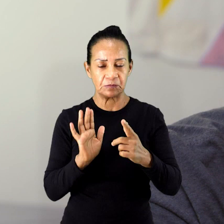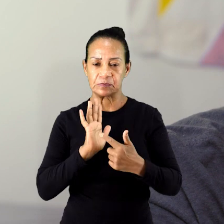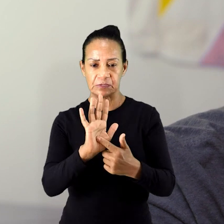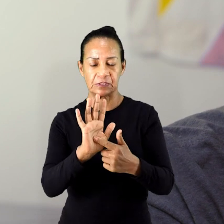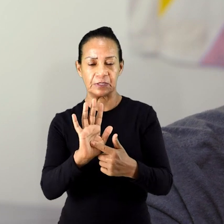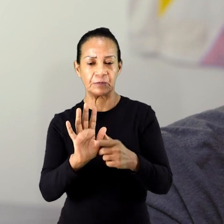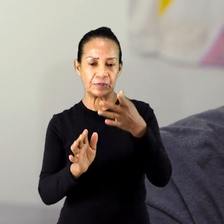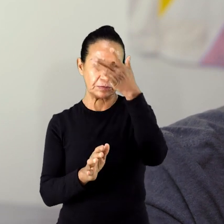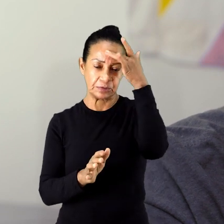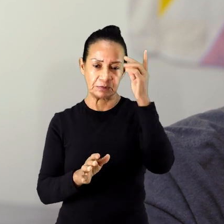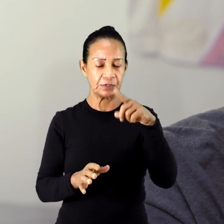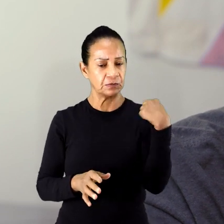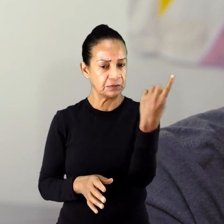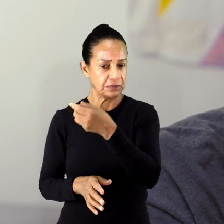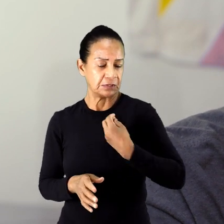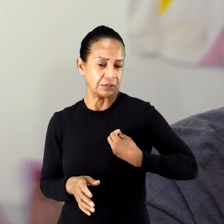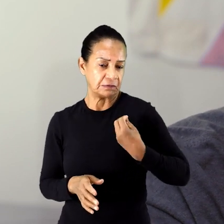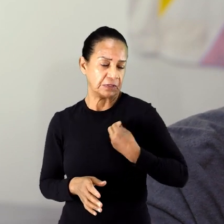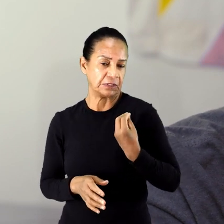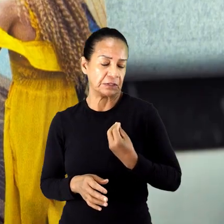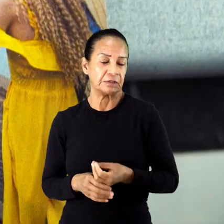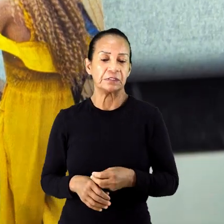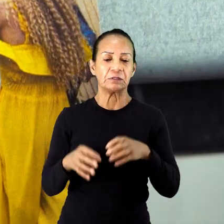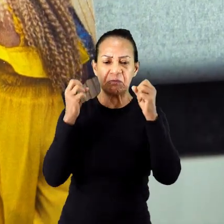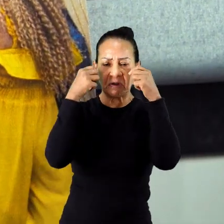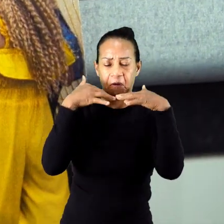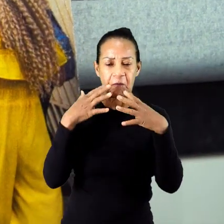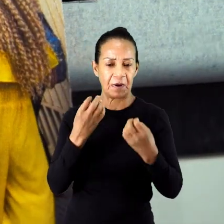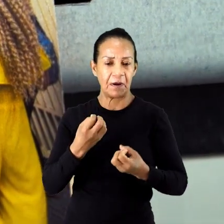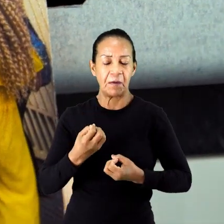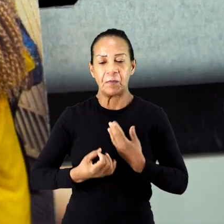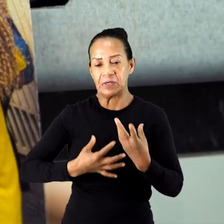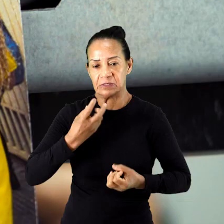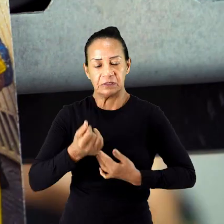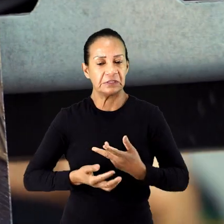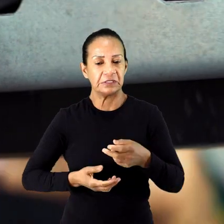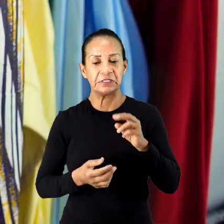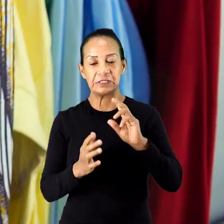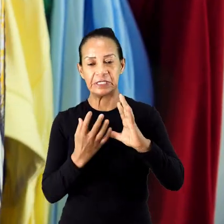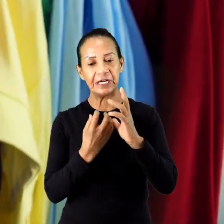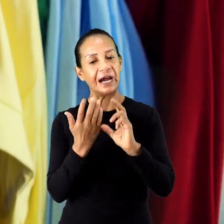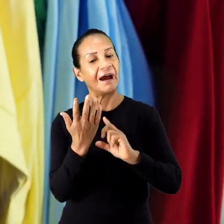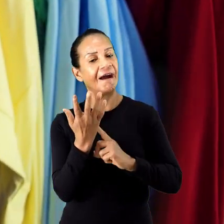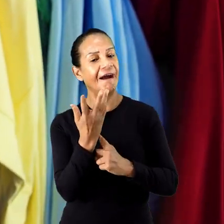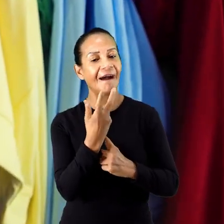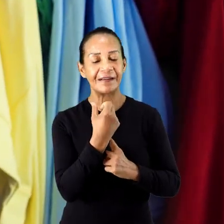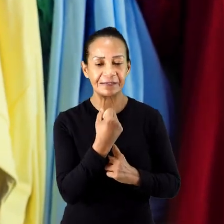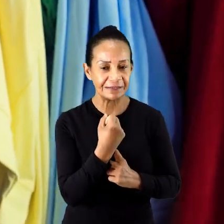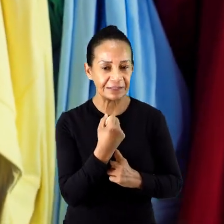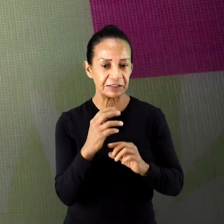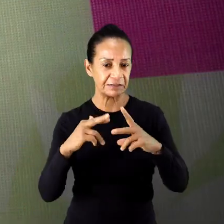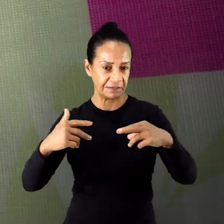essa vivência também, transformando drama em poesia, em arte e levando para o público. Conforme aconteciam